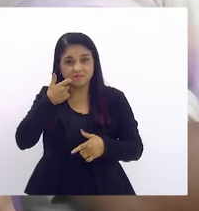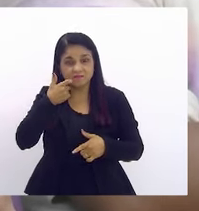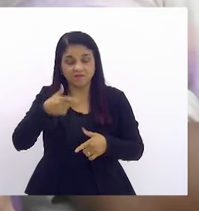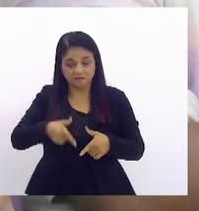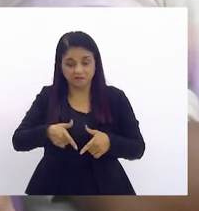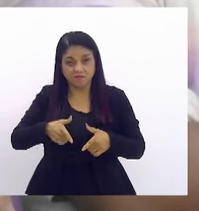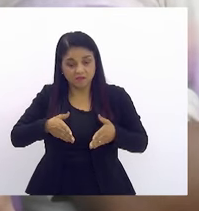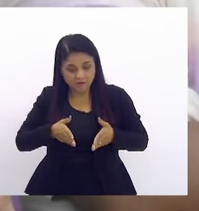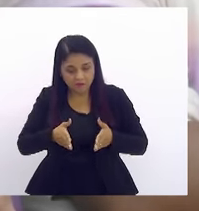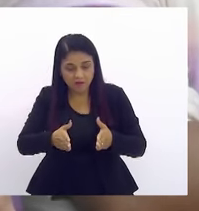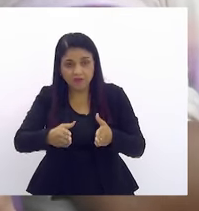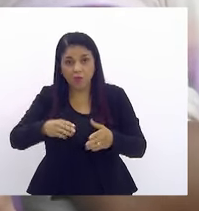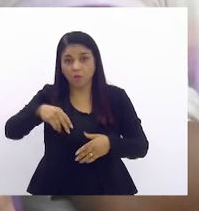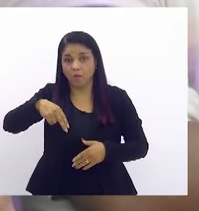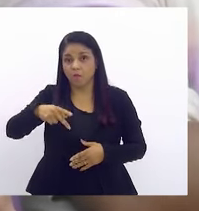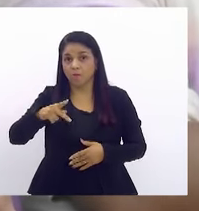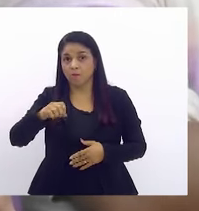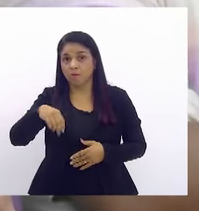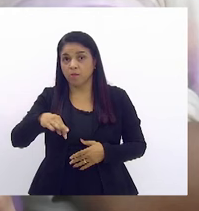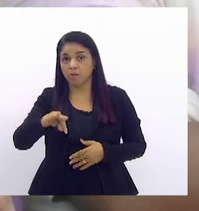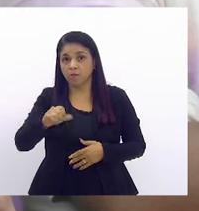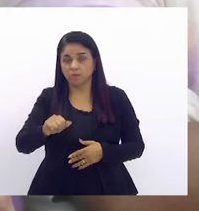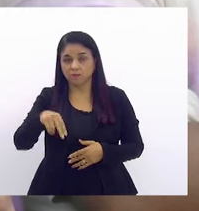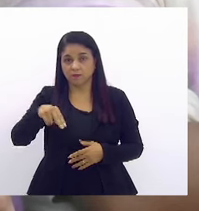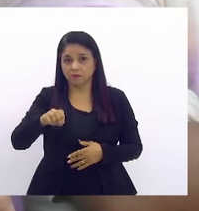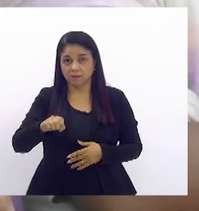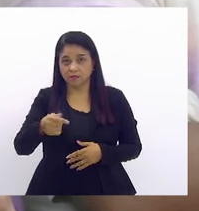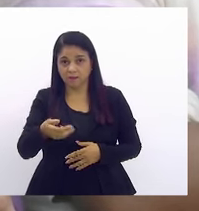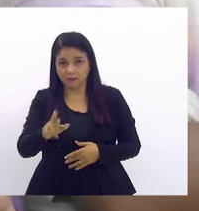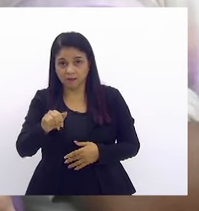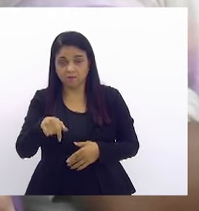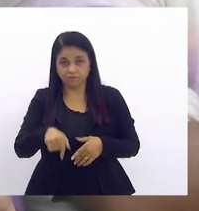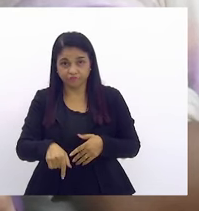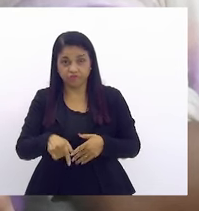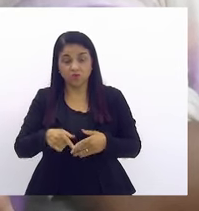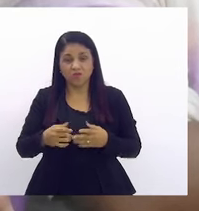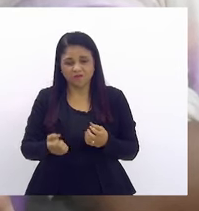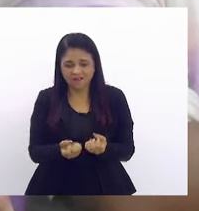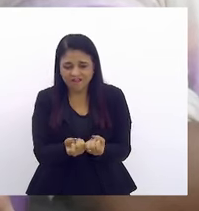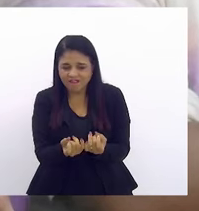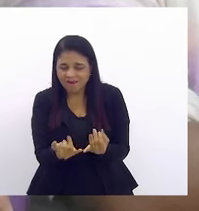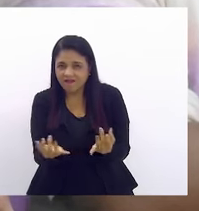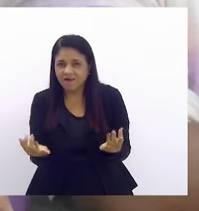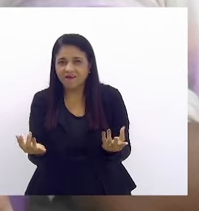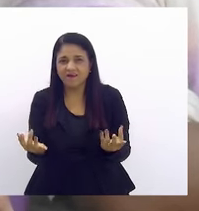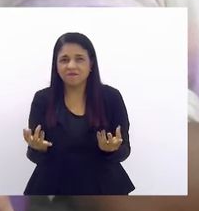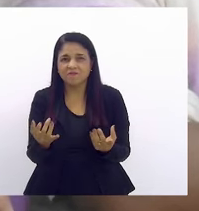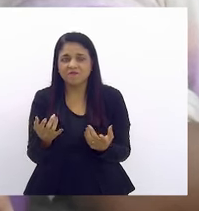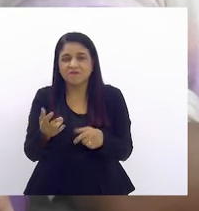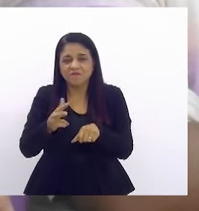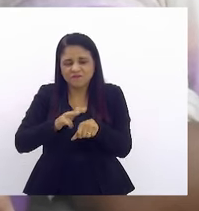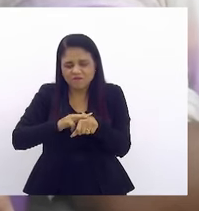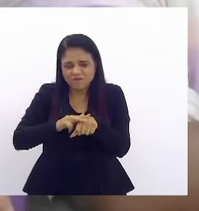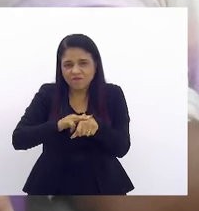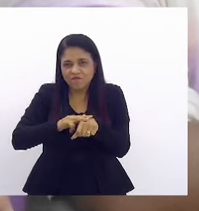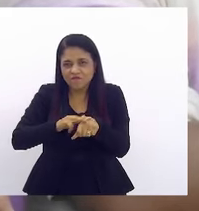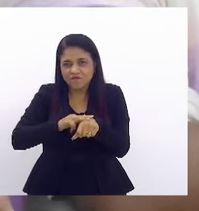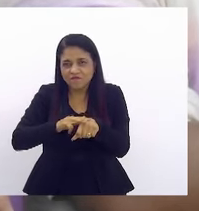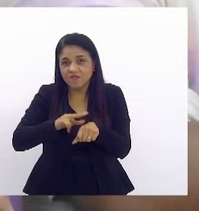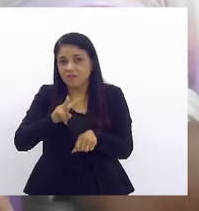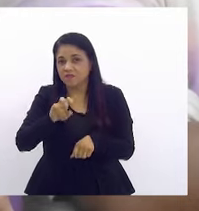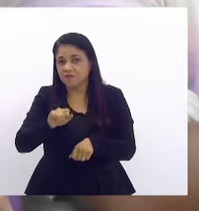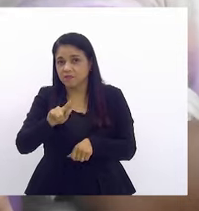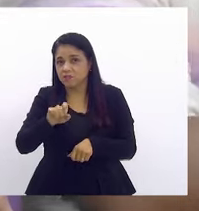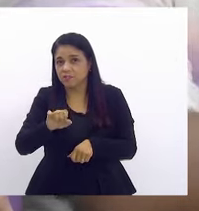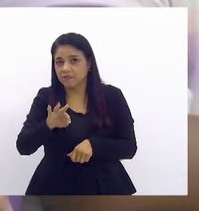Negra, onde eles se criam, no capim petec, que é um capim, uma espécie de vegetação, deputado, que só tem na nossa